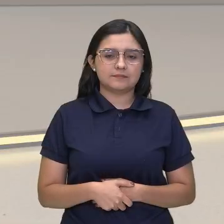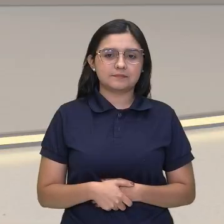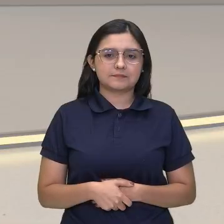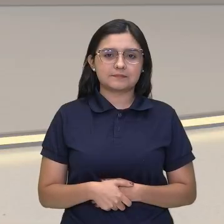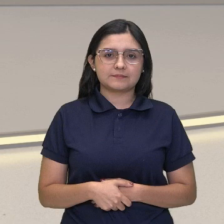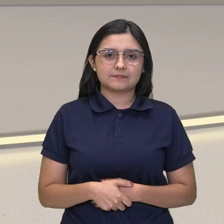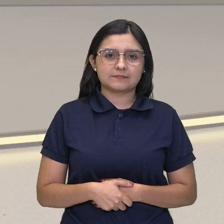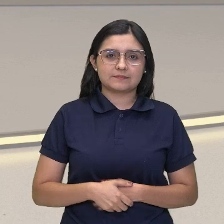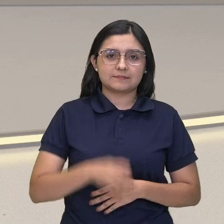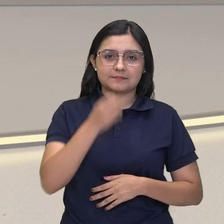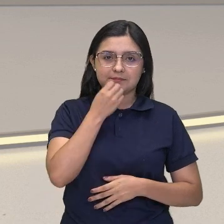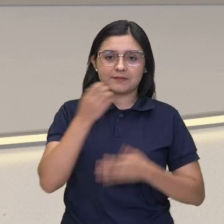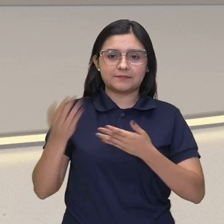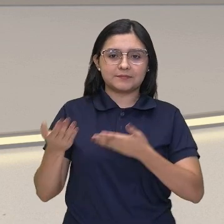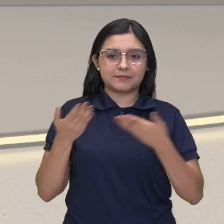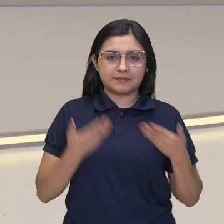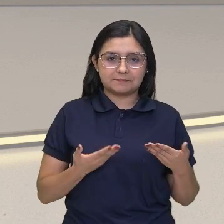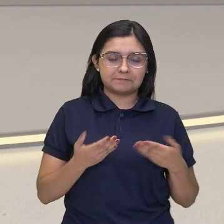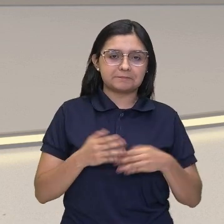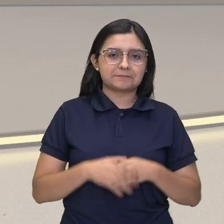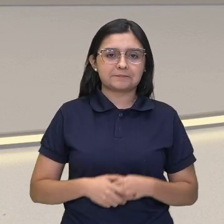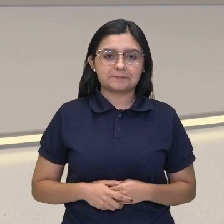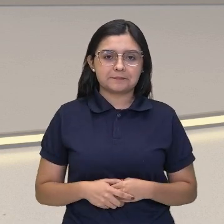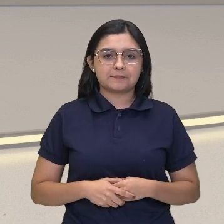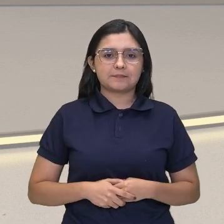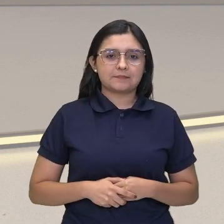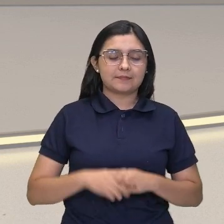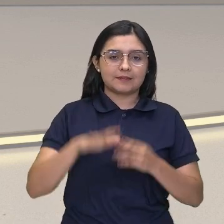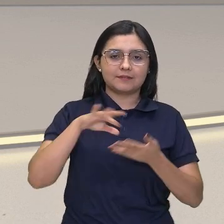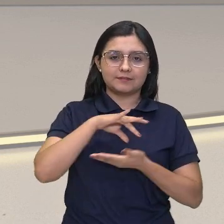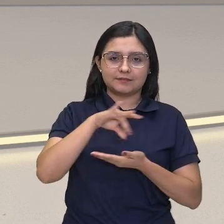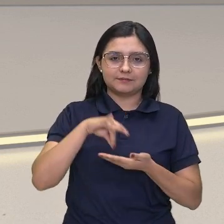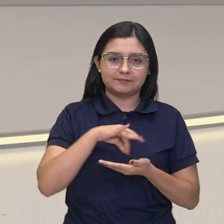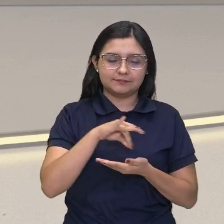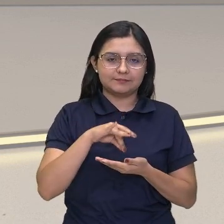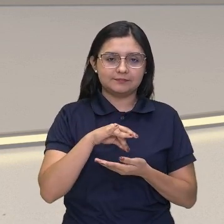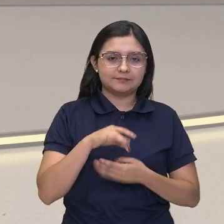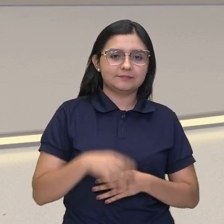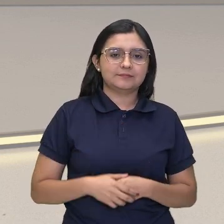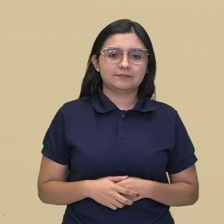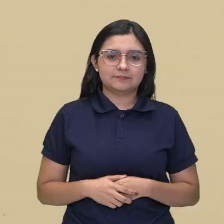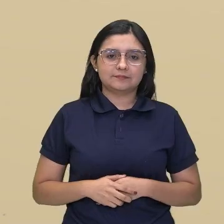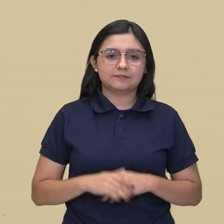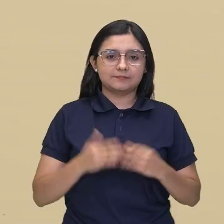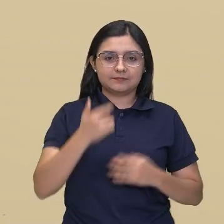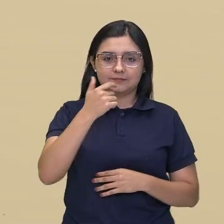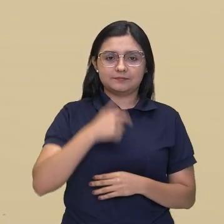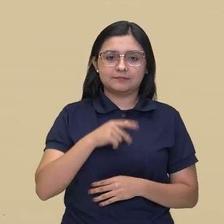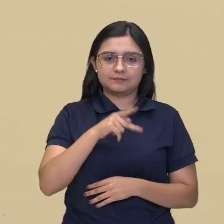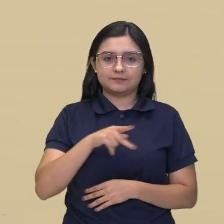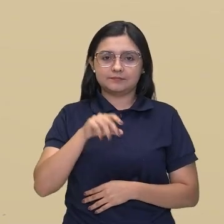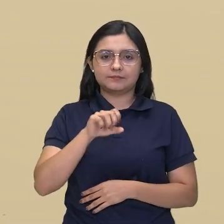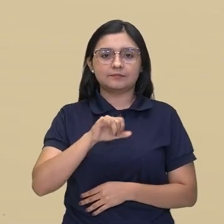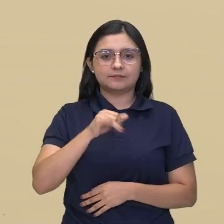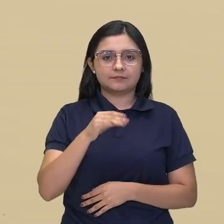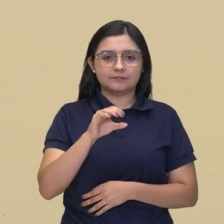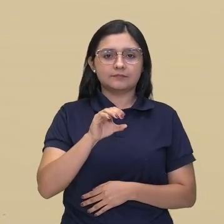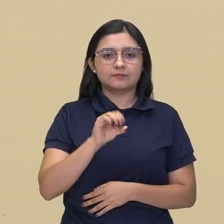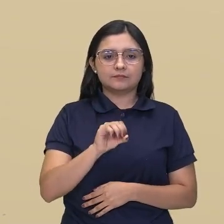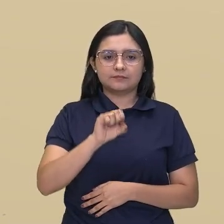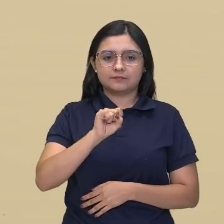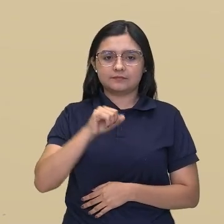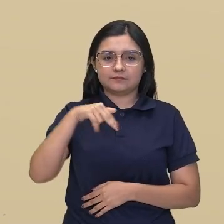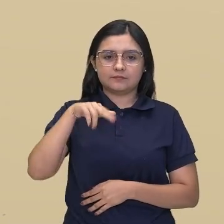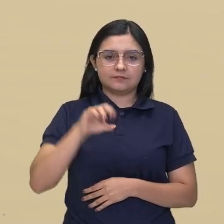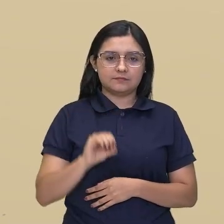Sejam todos e todas muito bem-vindos e bem-vindas ao Centro de Mídia de Educação do Amazonas. Eu sou o professor Josino Malagueta e